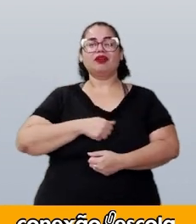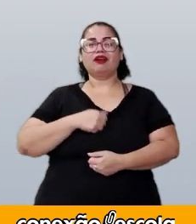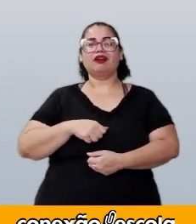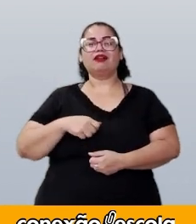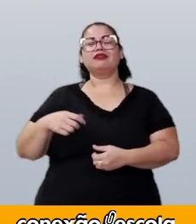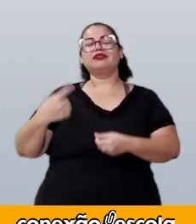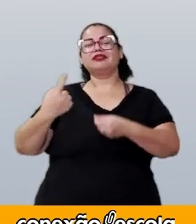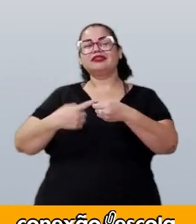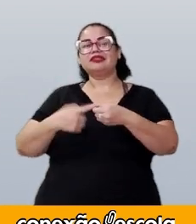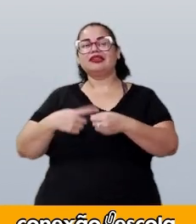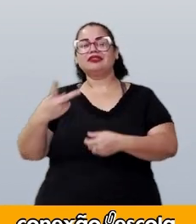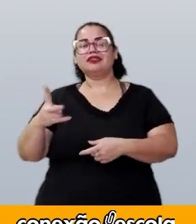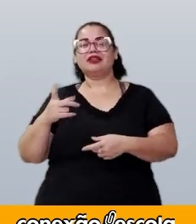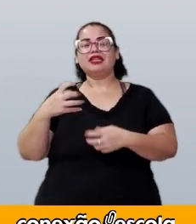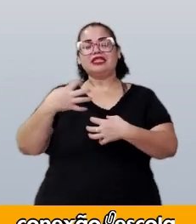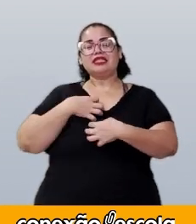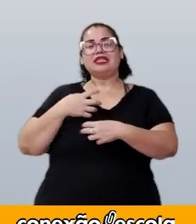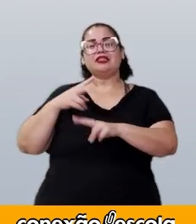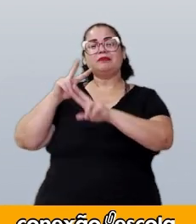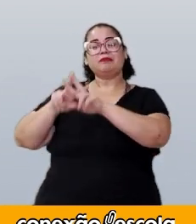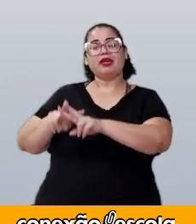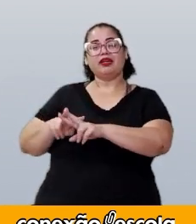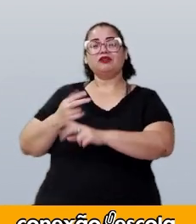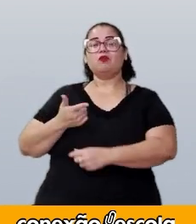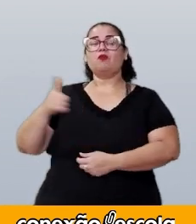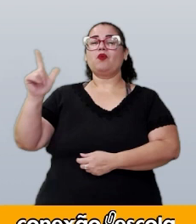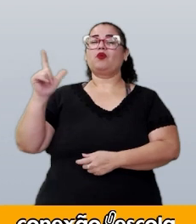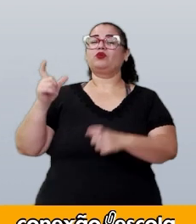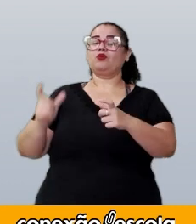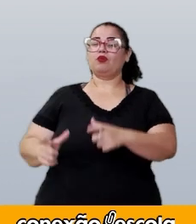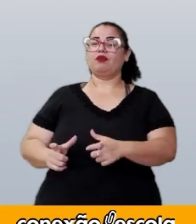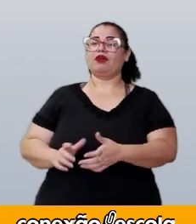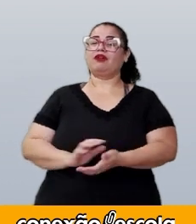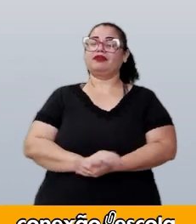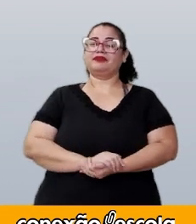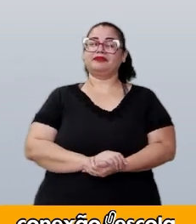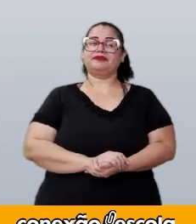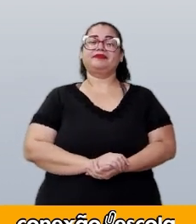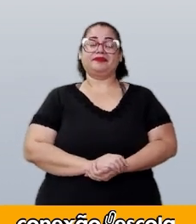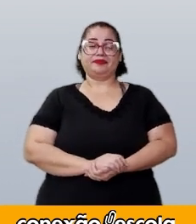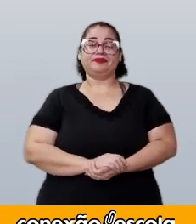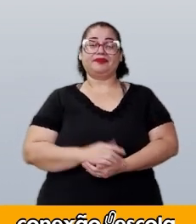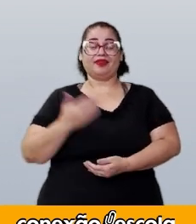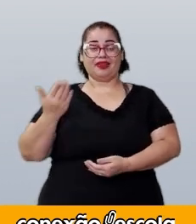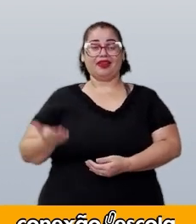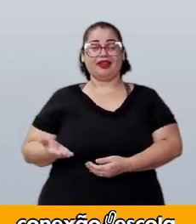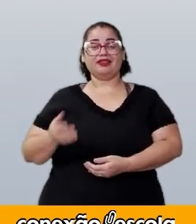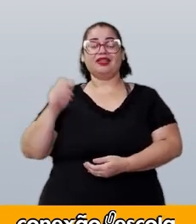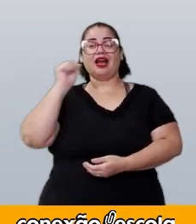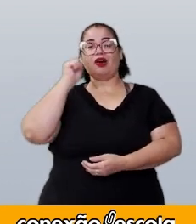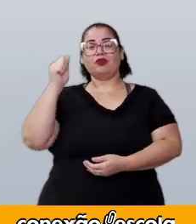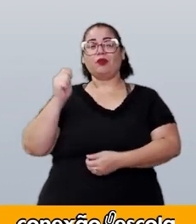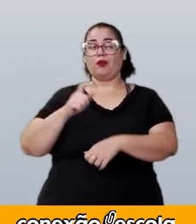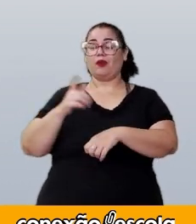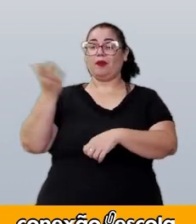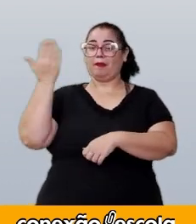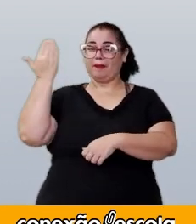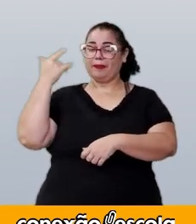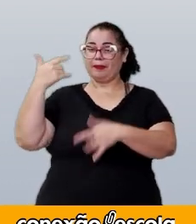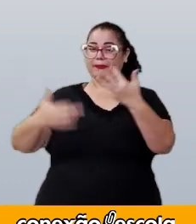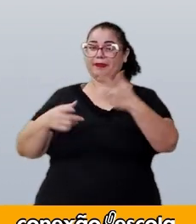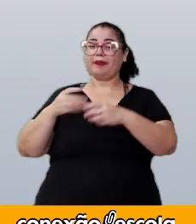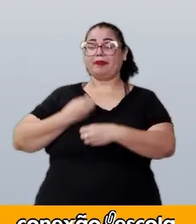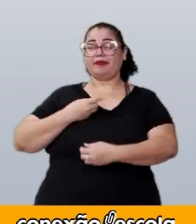sente exilado, preso em um outro lugar. No caso aqui, Gonçalves Dias, na época, estava